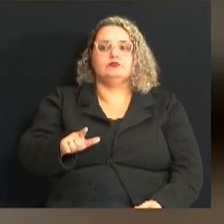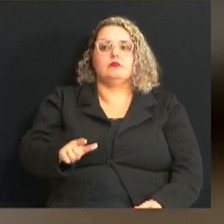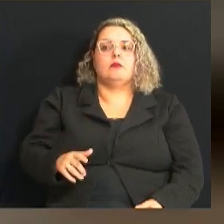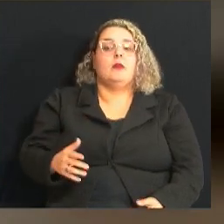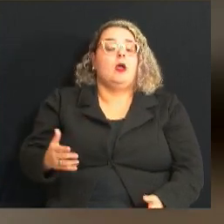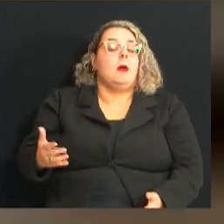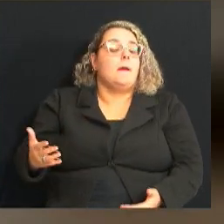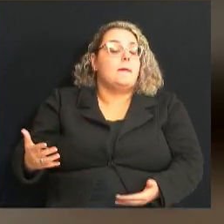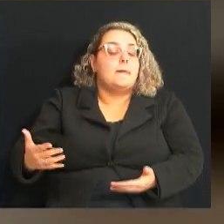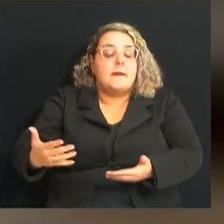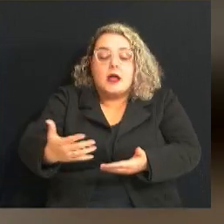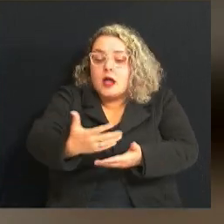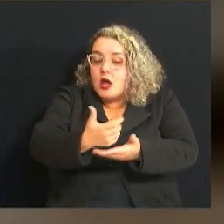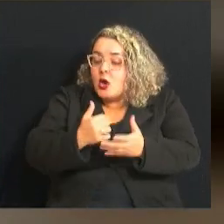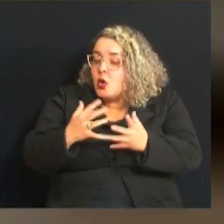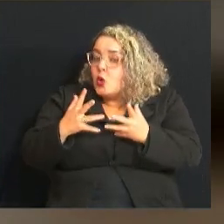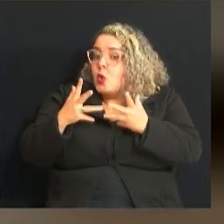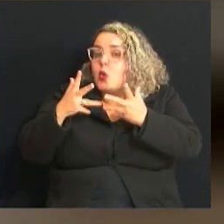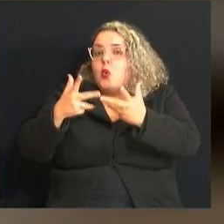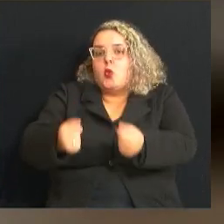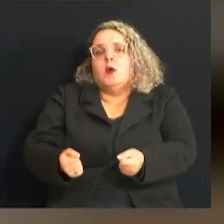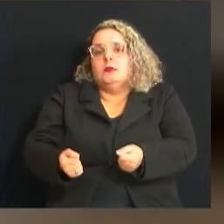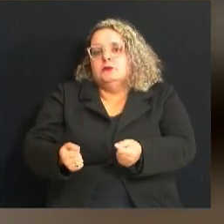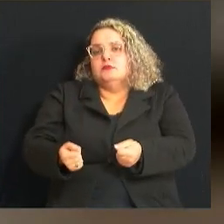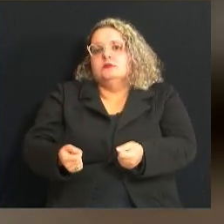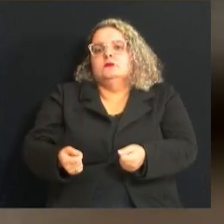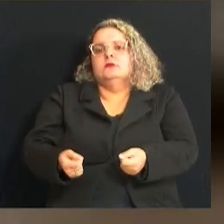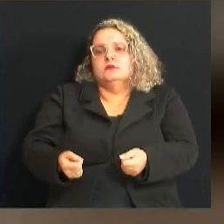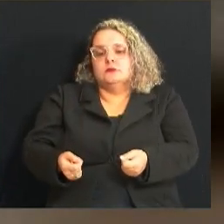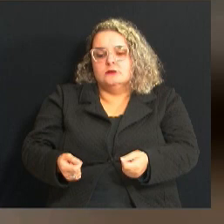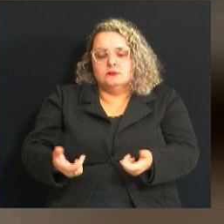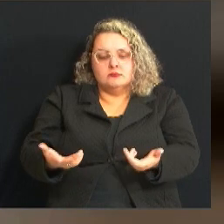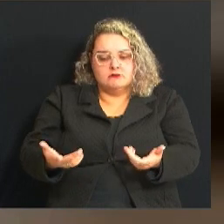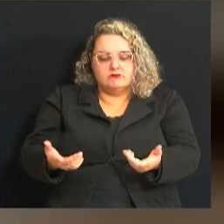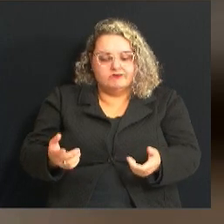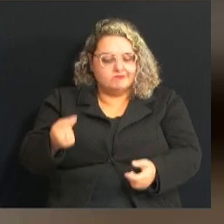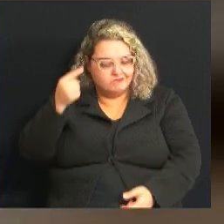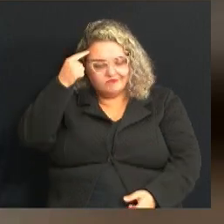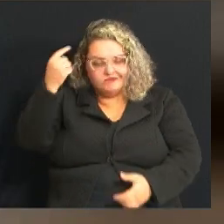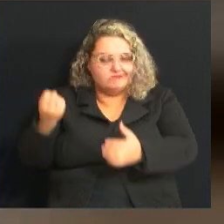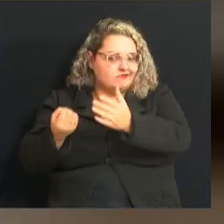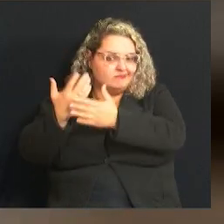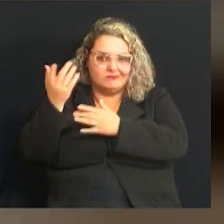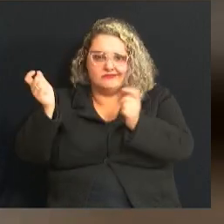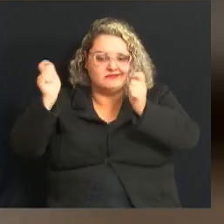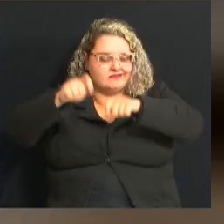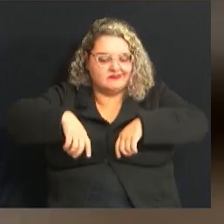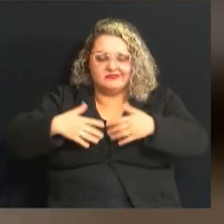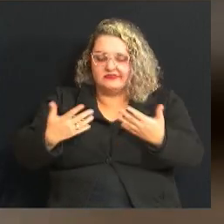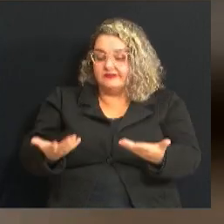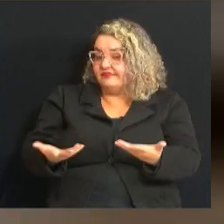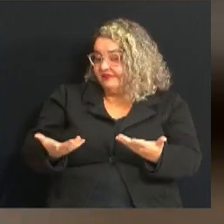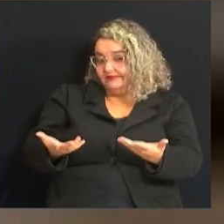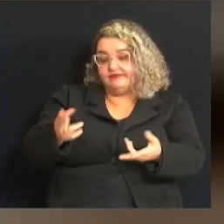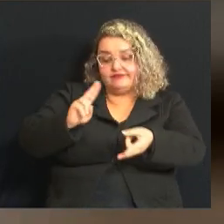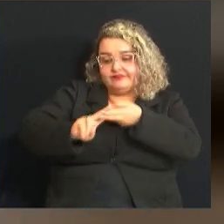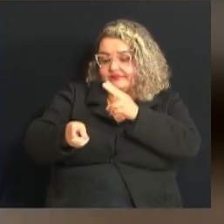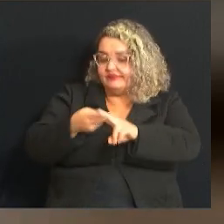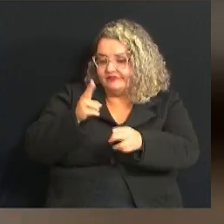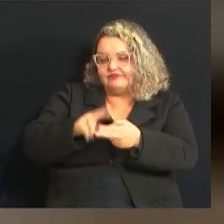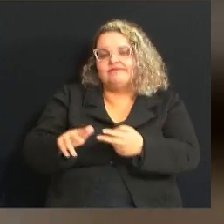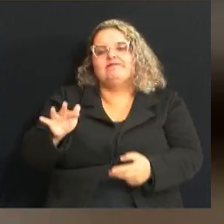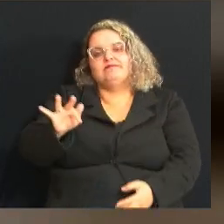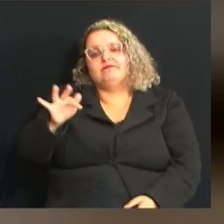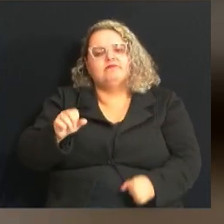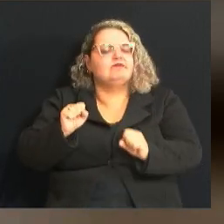criativo e produtivo das universidades brasileiras, e aí a Unicamp também se inclui. nós poderíamos ter muito mais